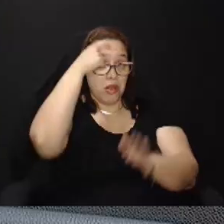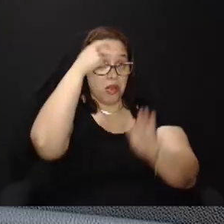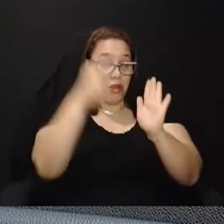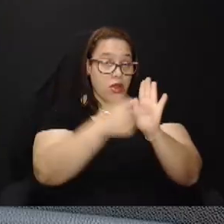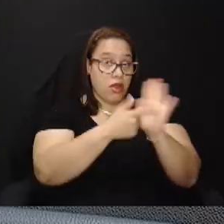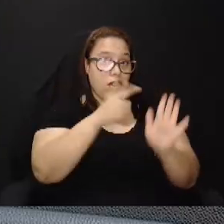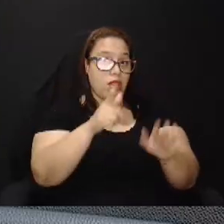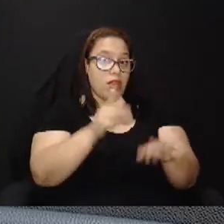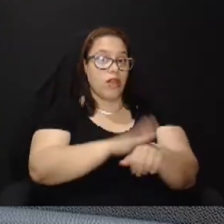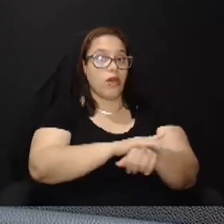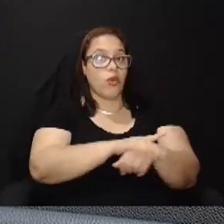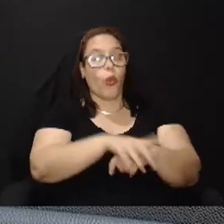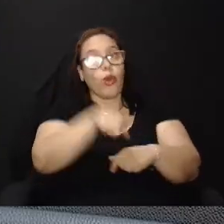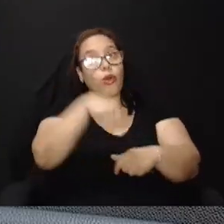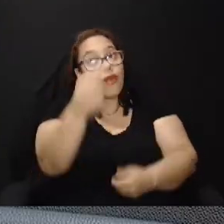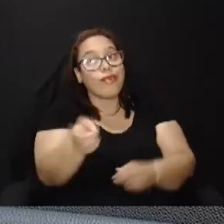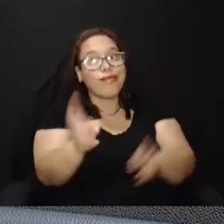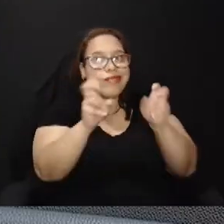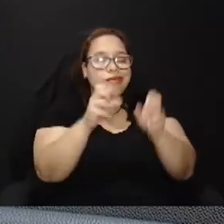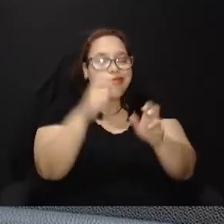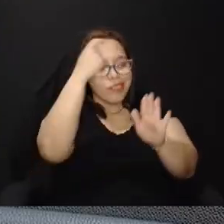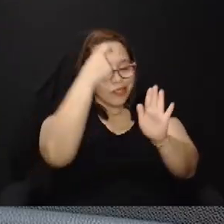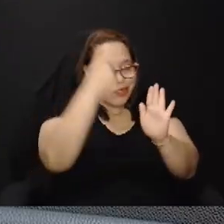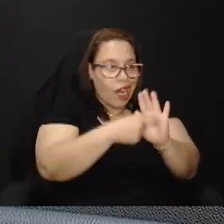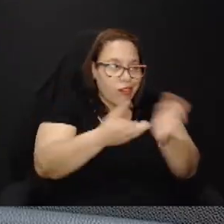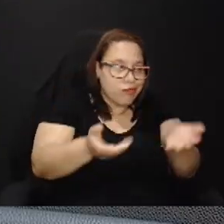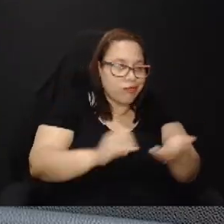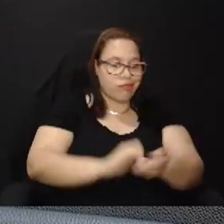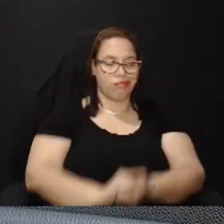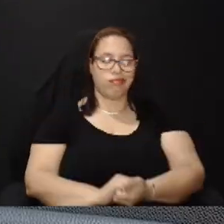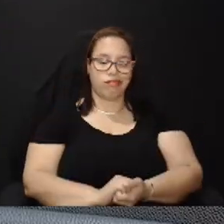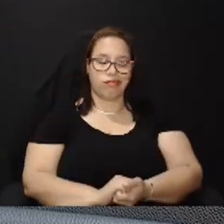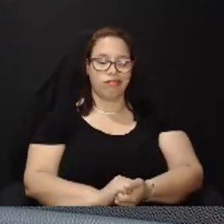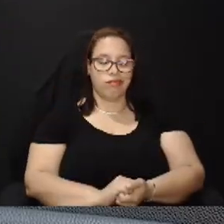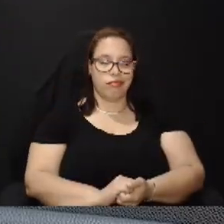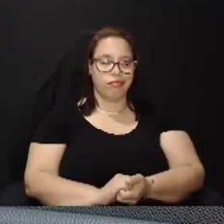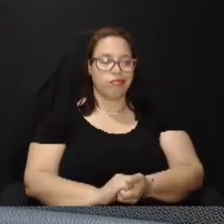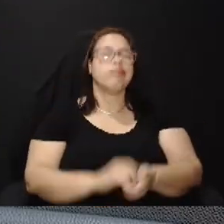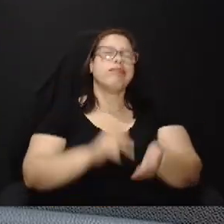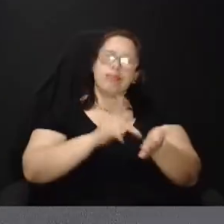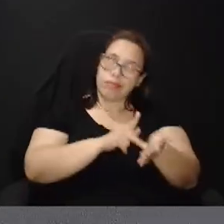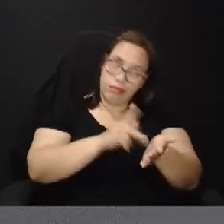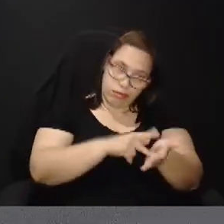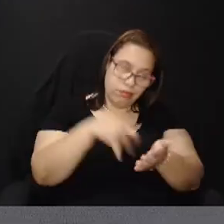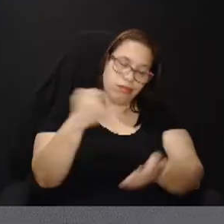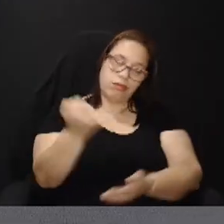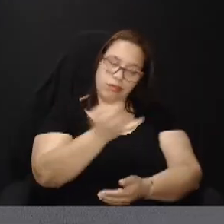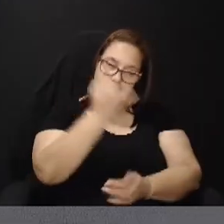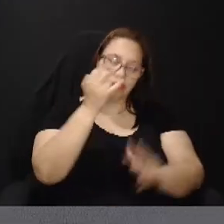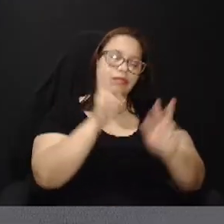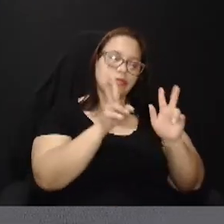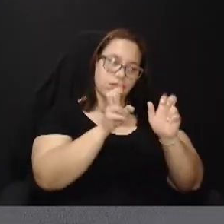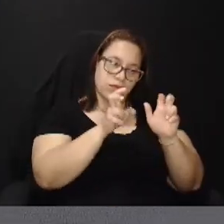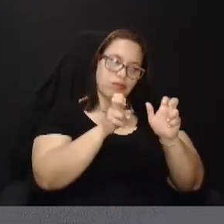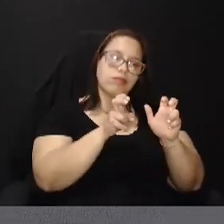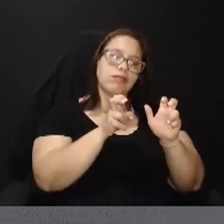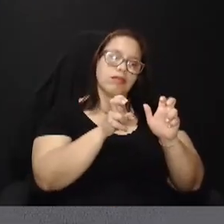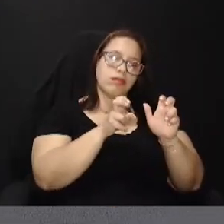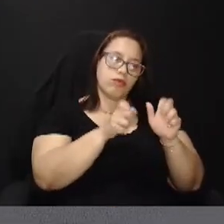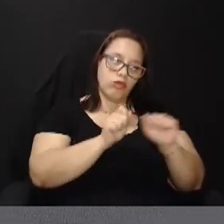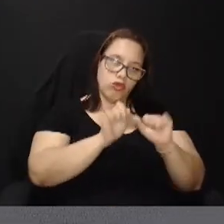em outra coisa que não inteligência artificial. Então realmente é muito importante a gente ter esse tema bastante